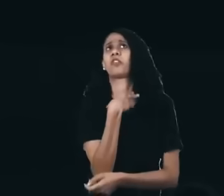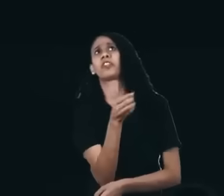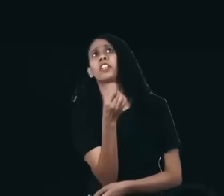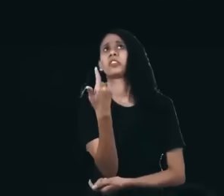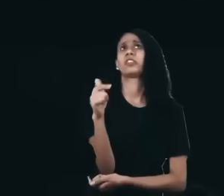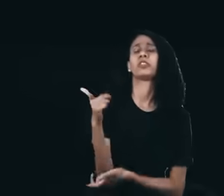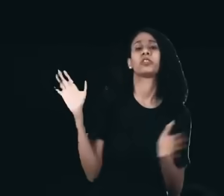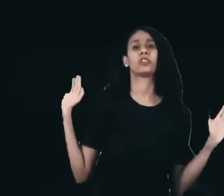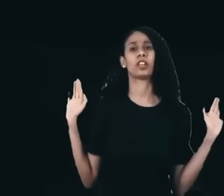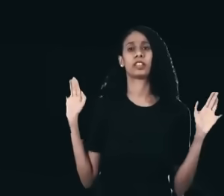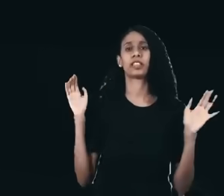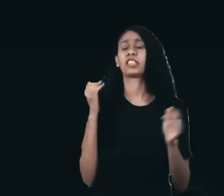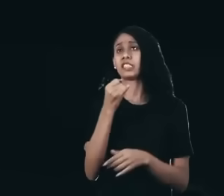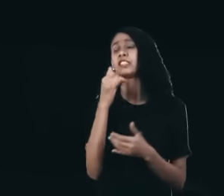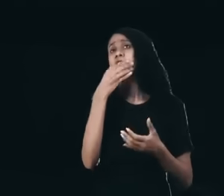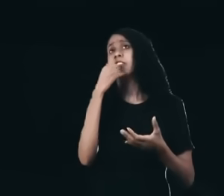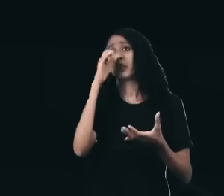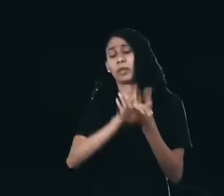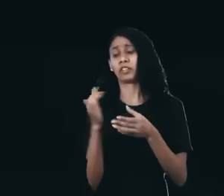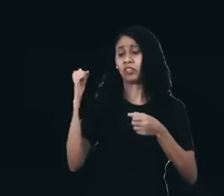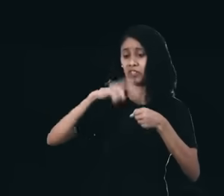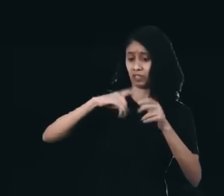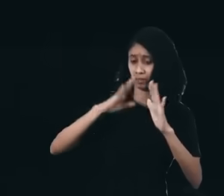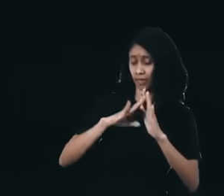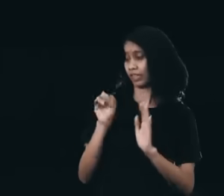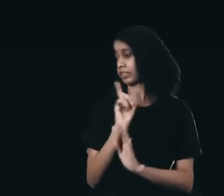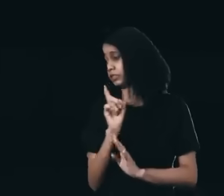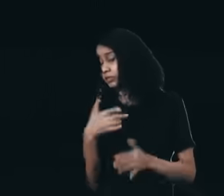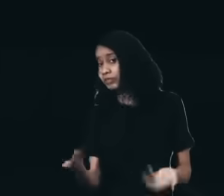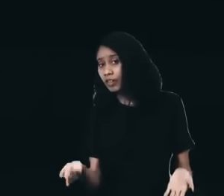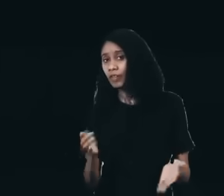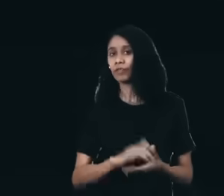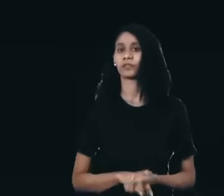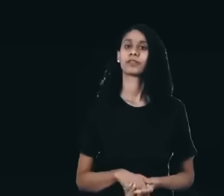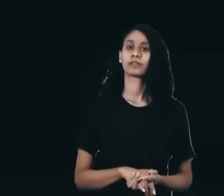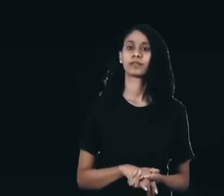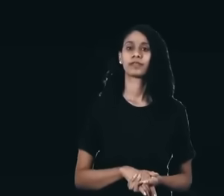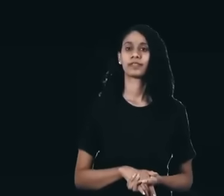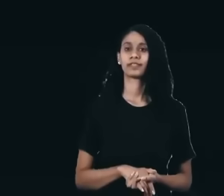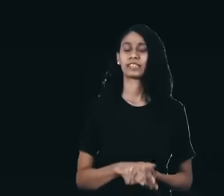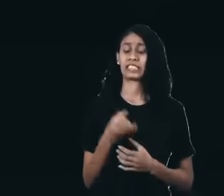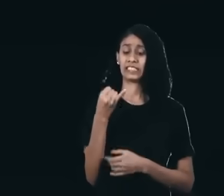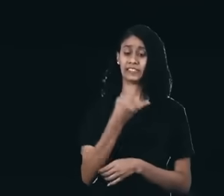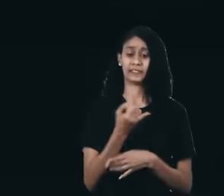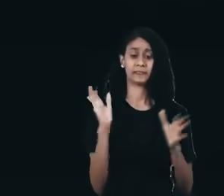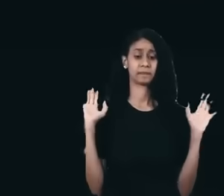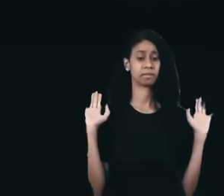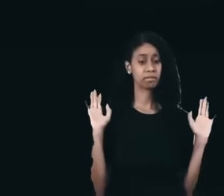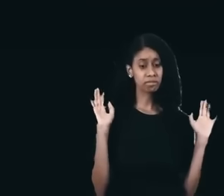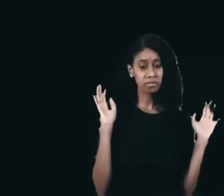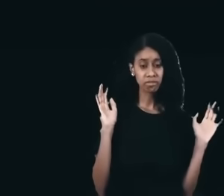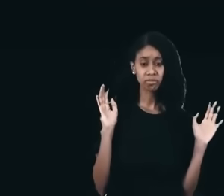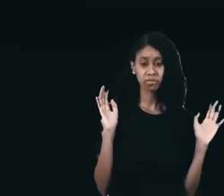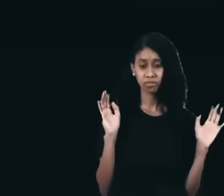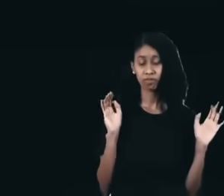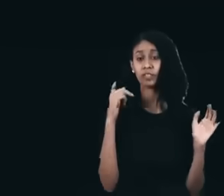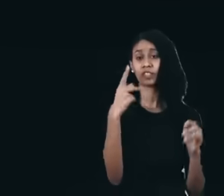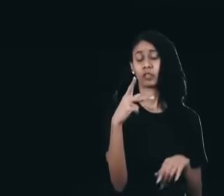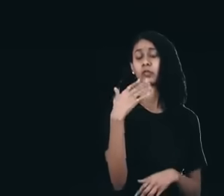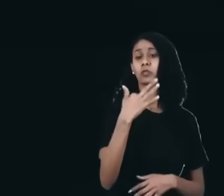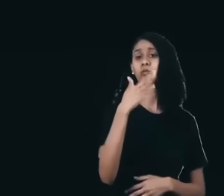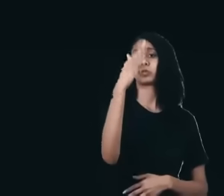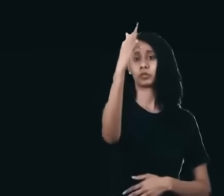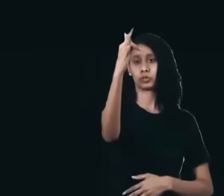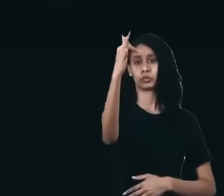tem. Se seu marido vai voltar para casa, se não vai. Se o teu futuro,